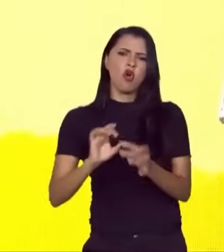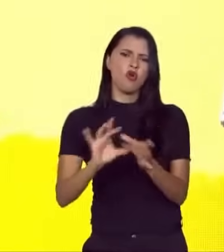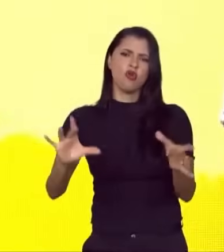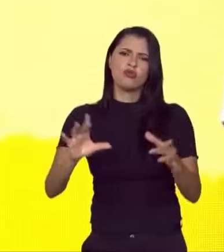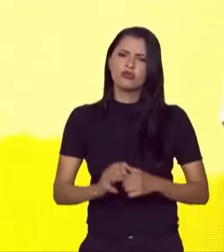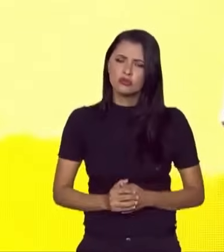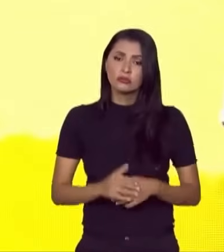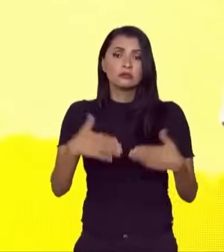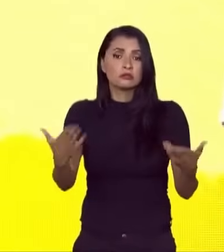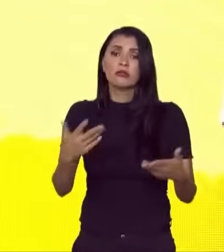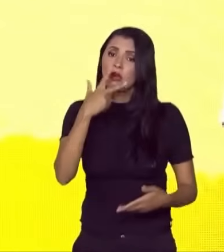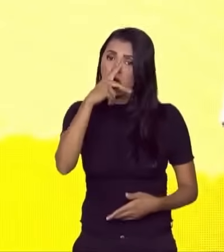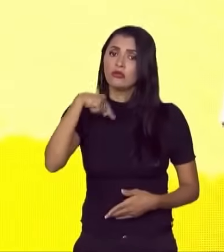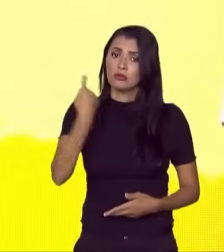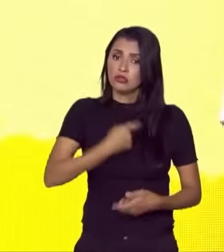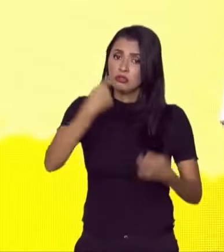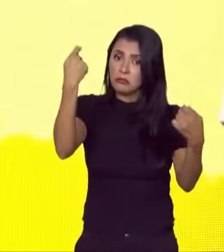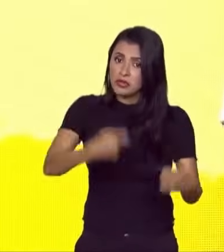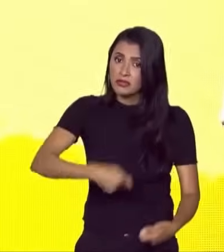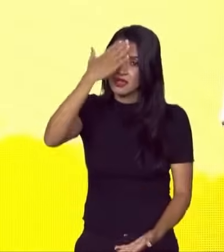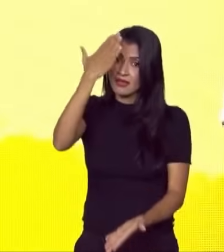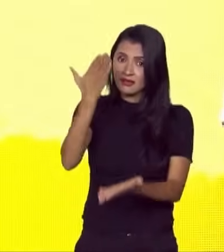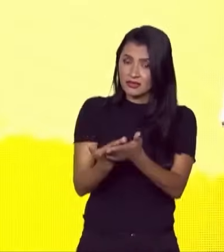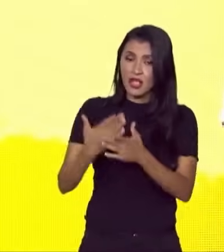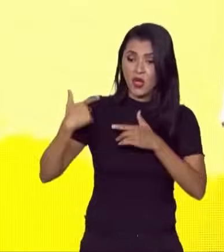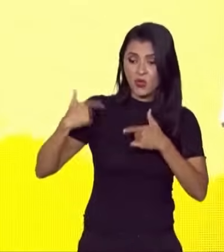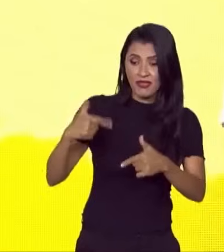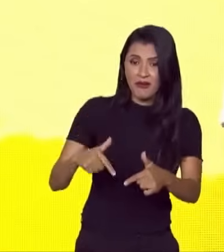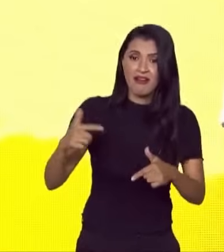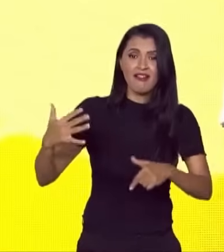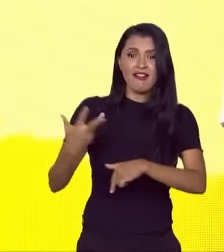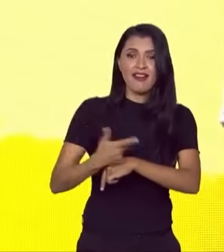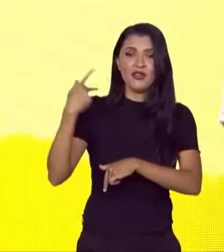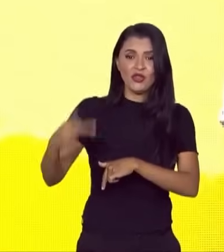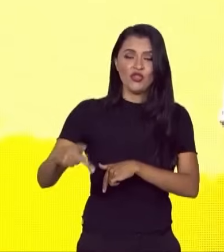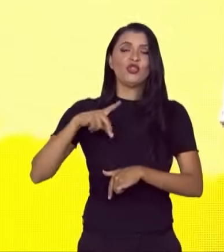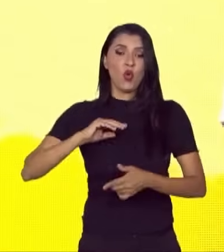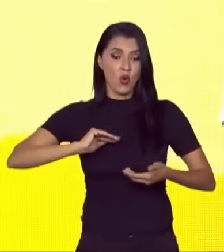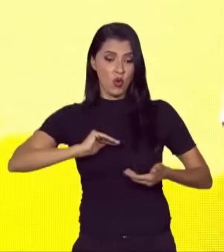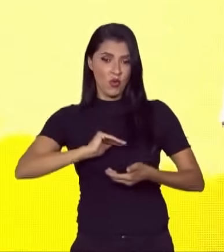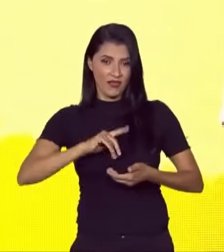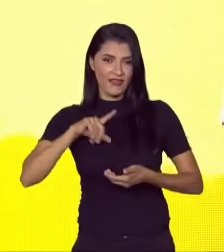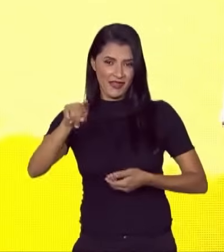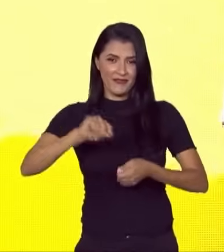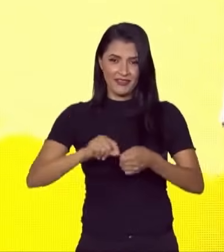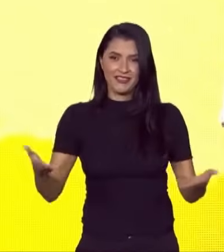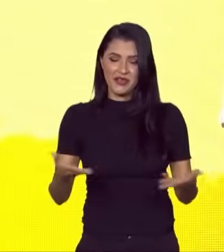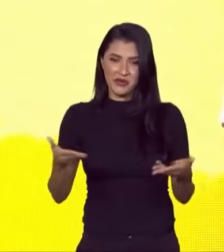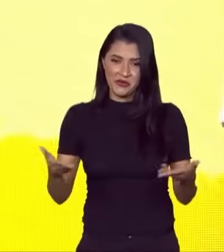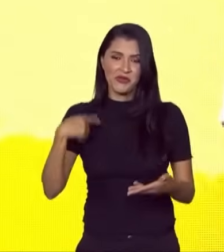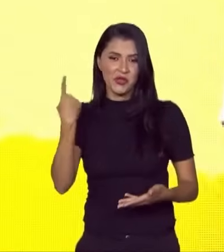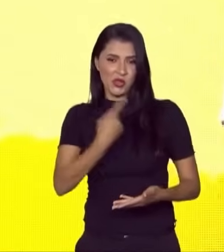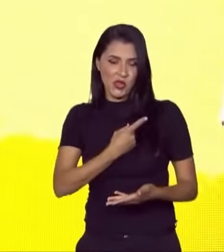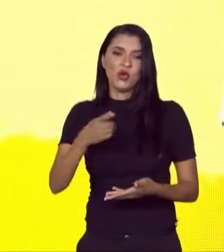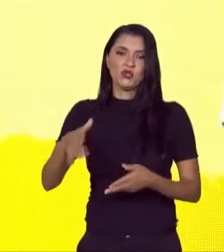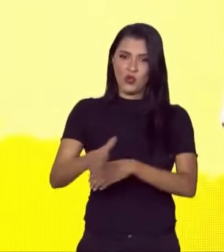Então, eu acho que a gente deve agradecer ao trabalho extraordinário que o Itamaraty fez. O nosso ministro, Paulo